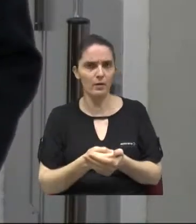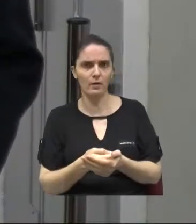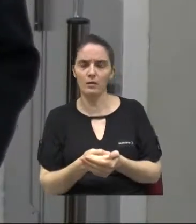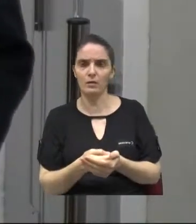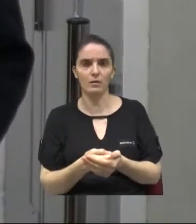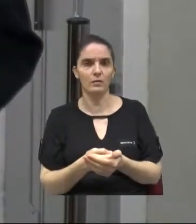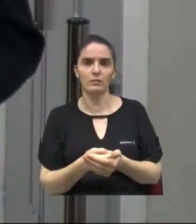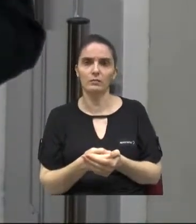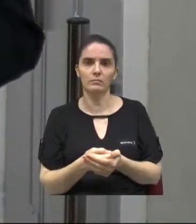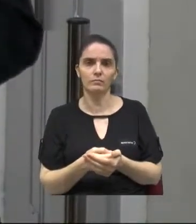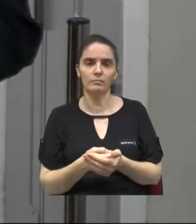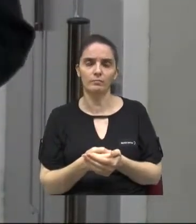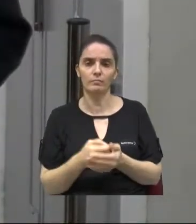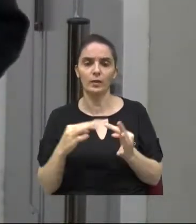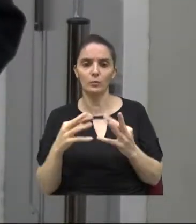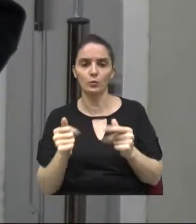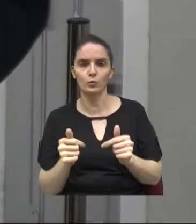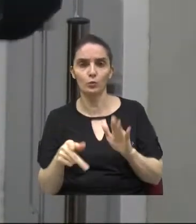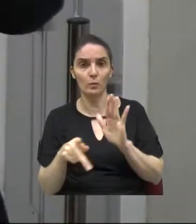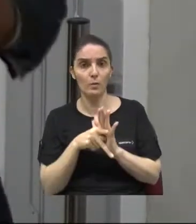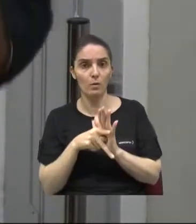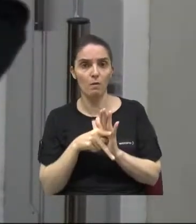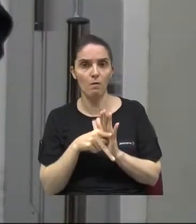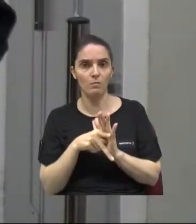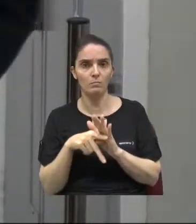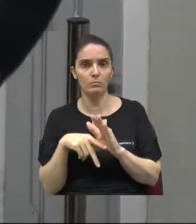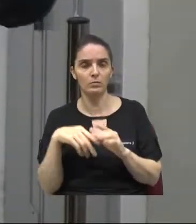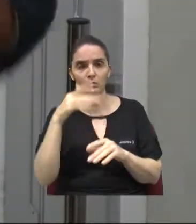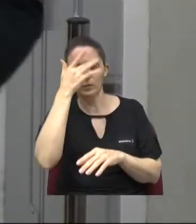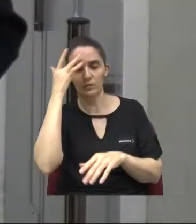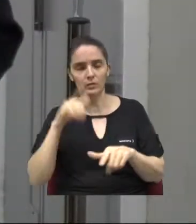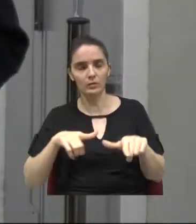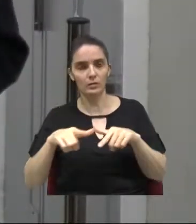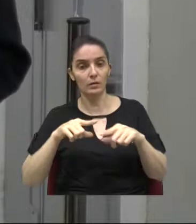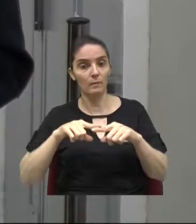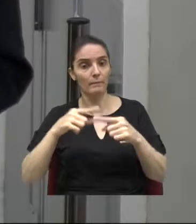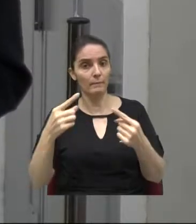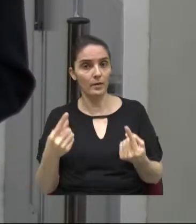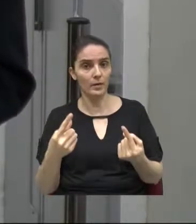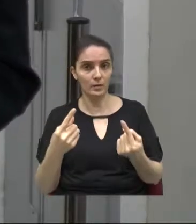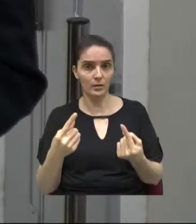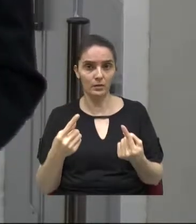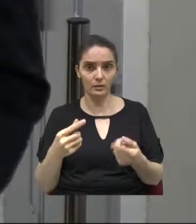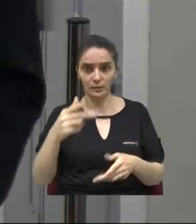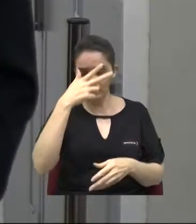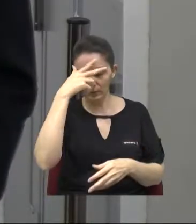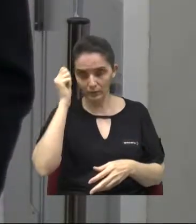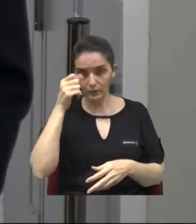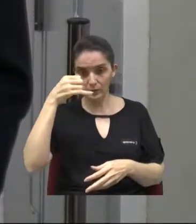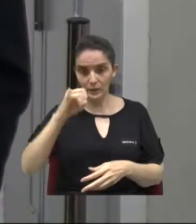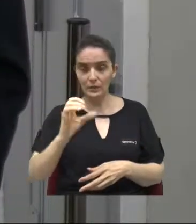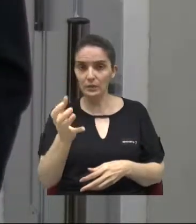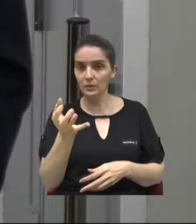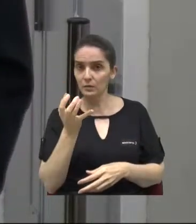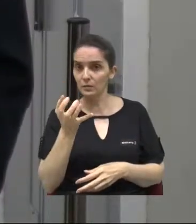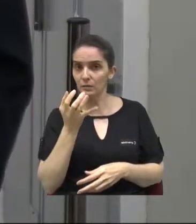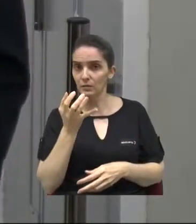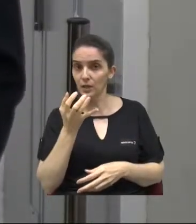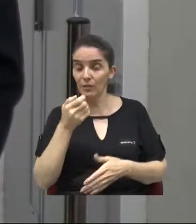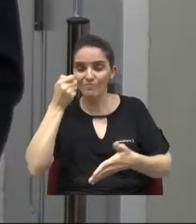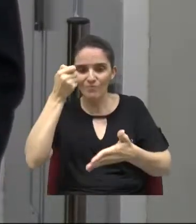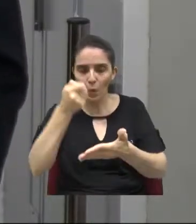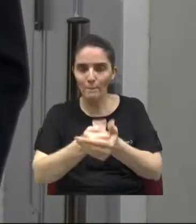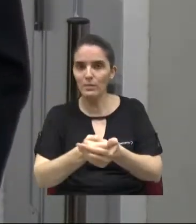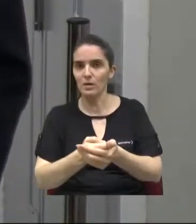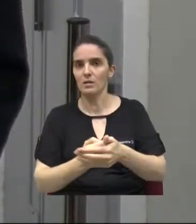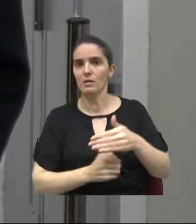Isso é sabido. Mas o poder público pode, se desejar, se tiver uma lei, no próximo edital, exigir que as empresas